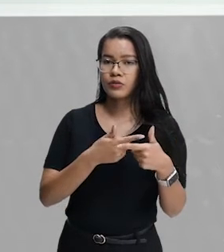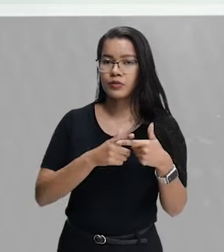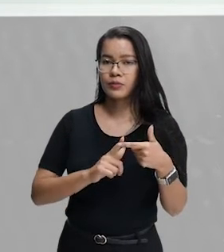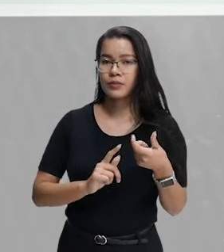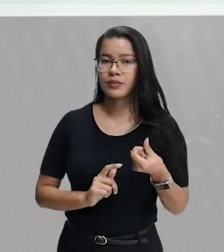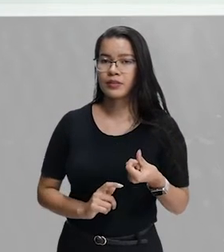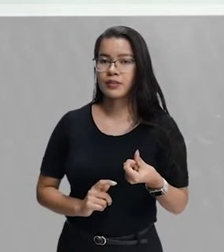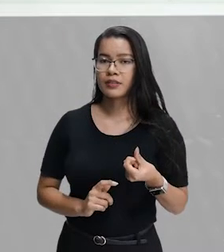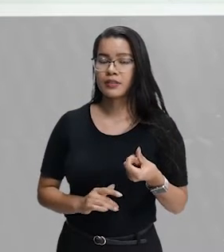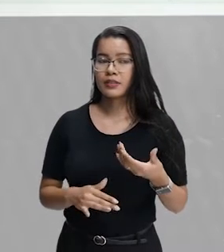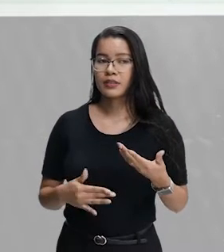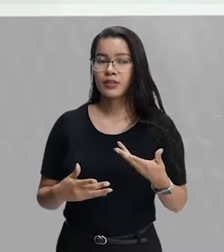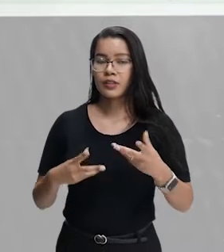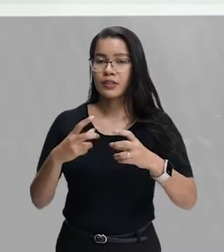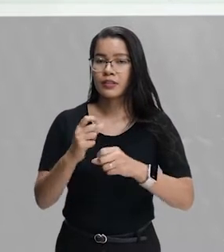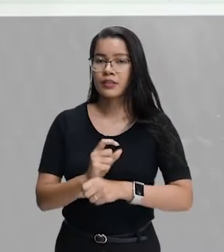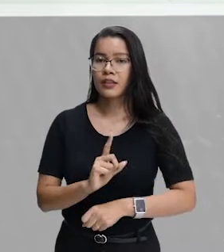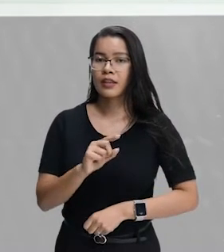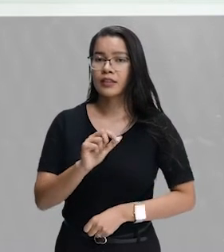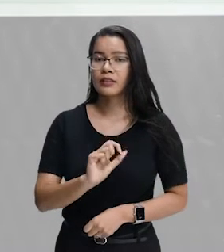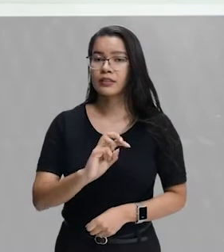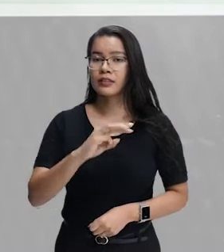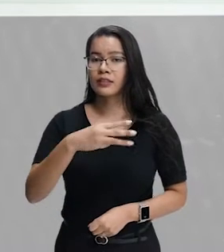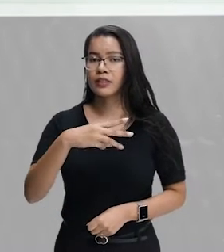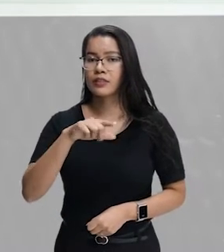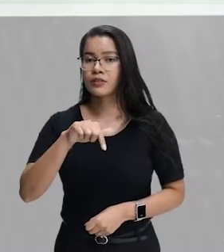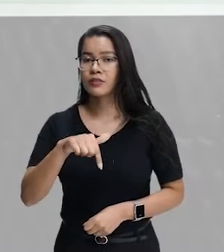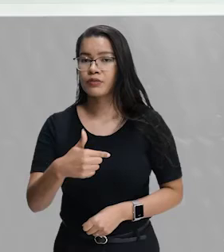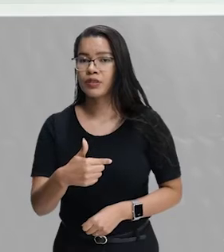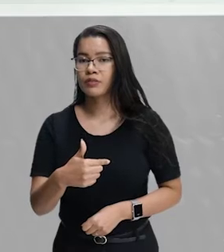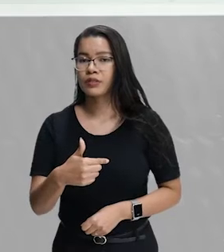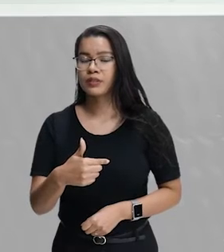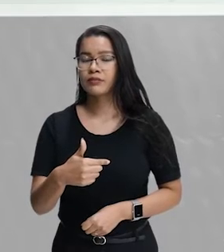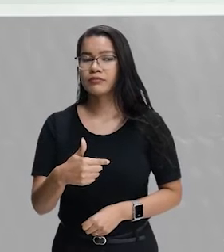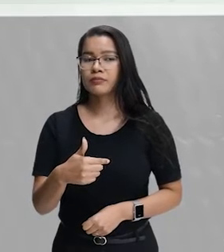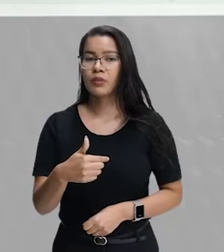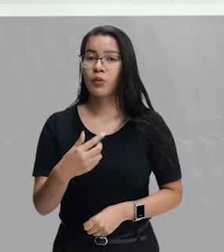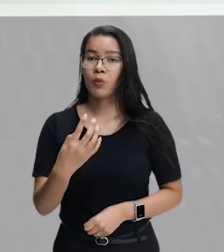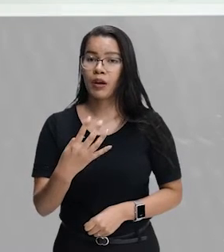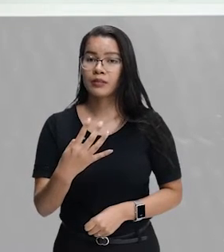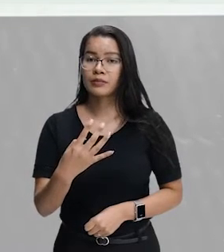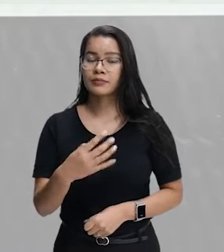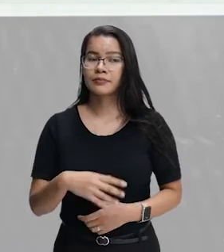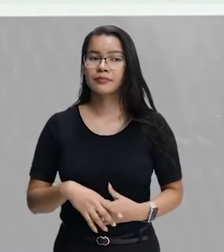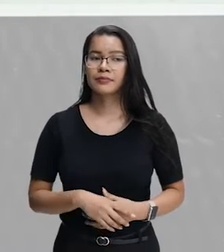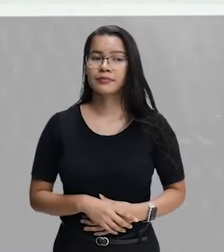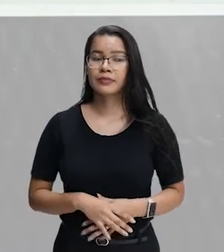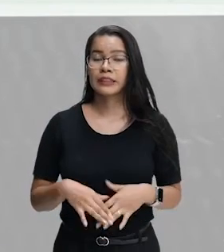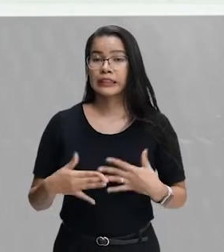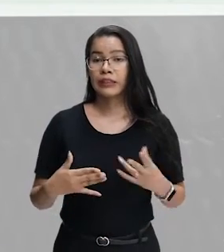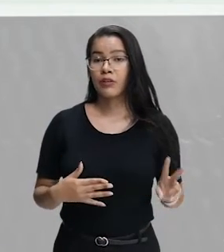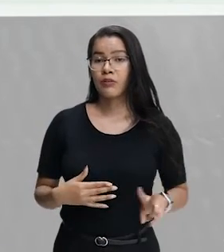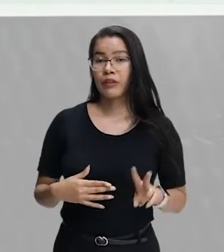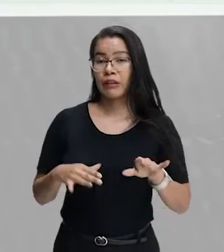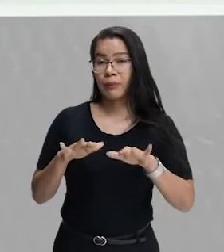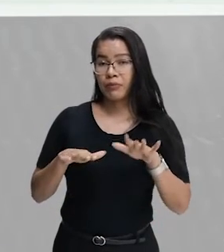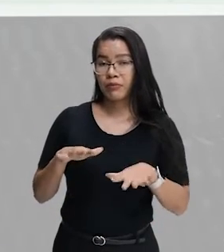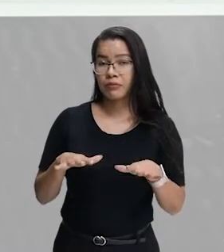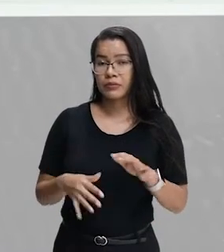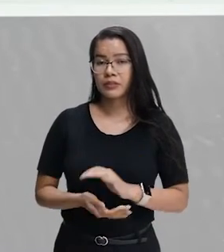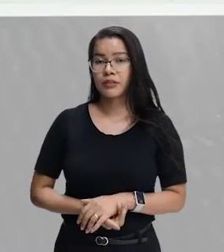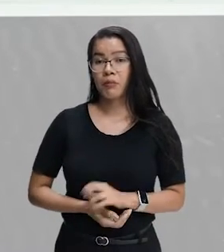6. Isso aqui vai dar 3, alguma coisa. 3,4. Tá? Um valor aqui